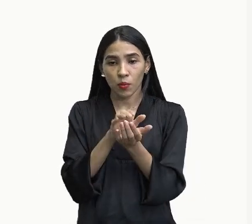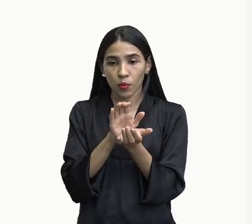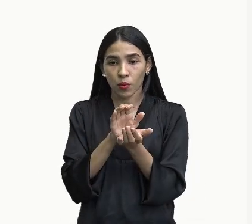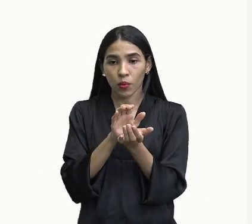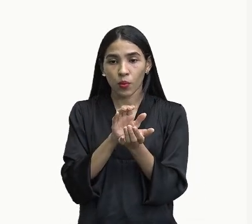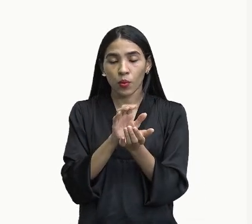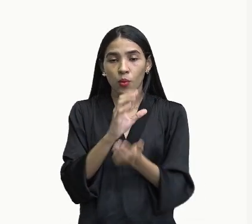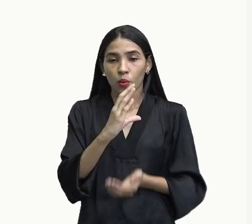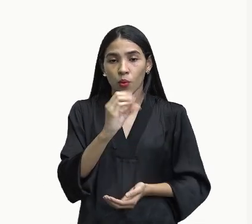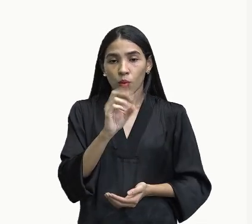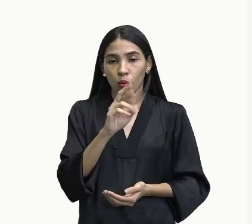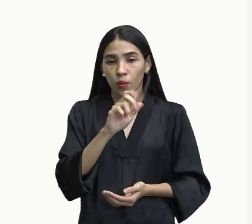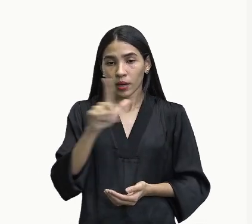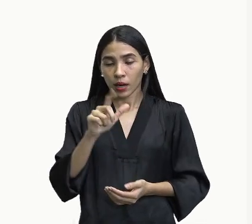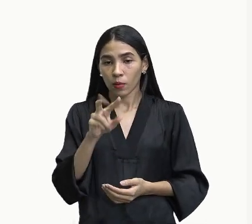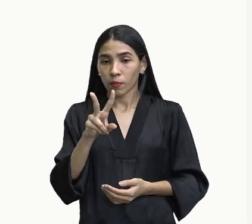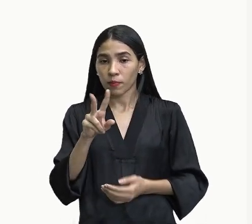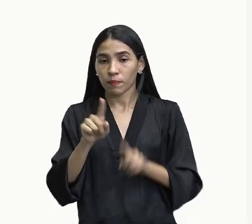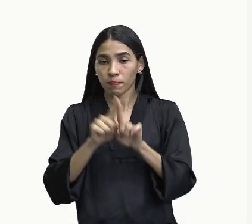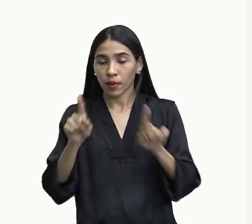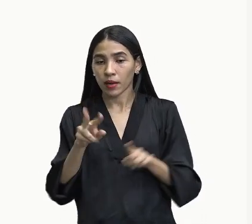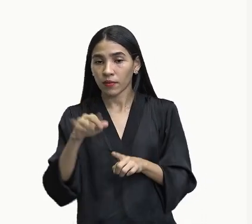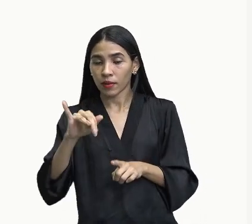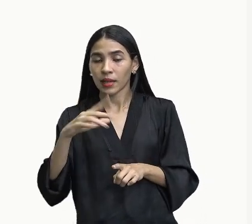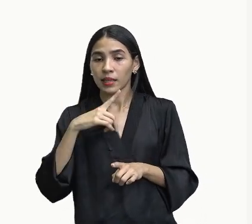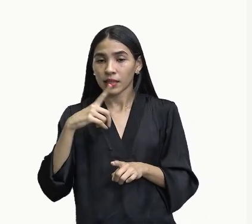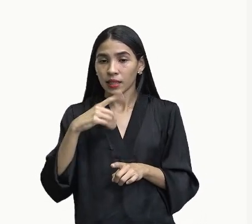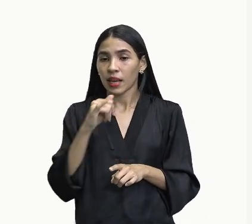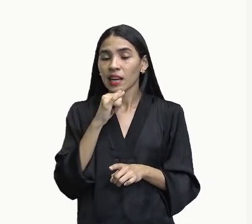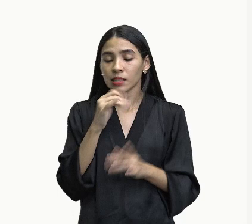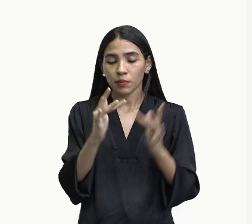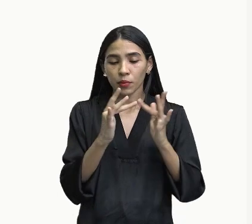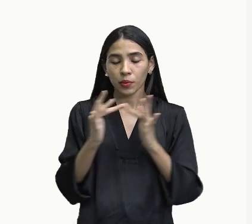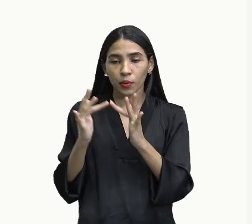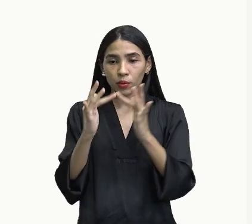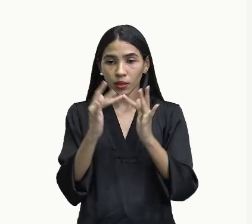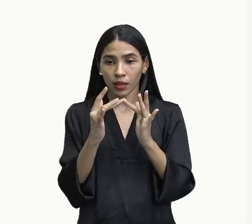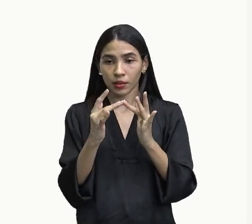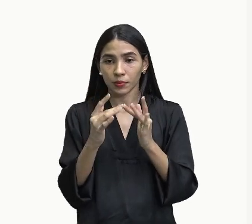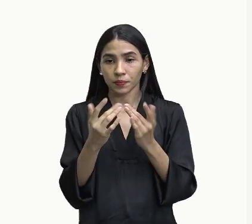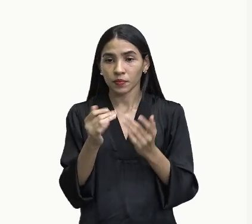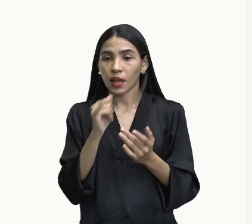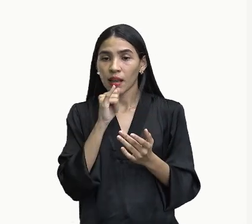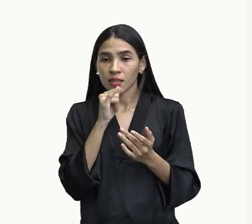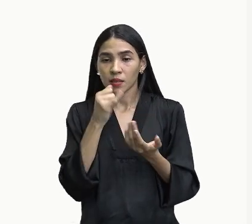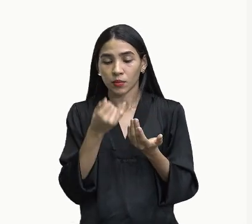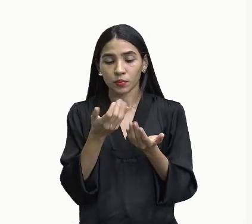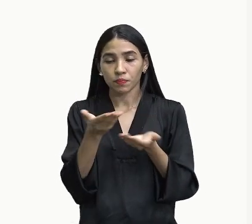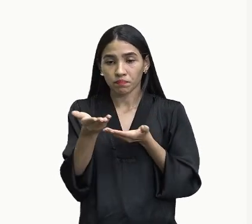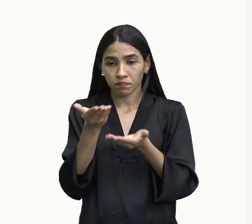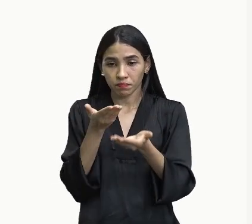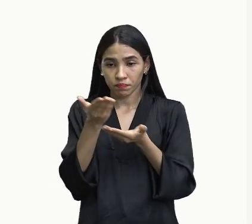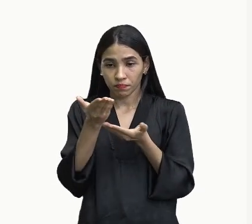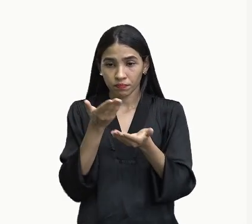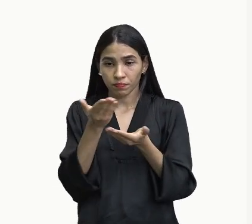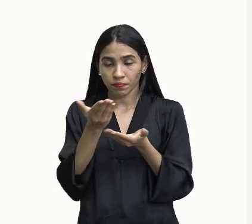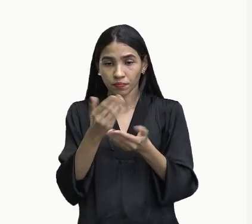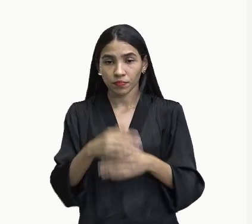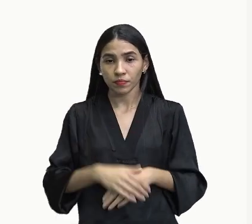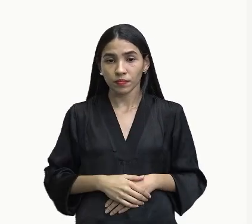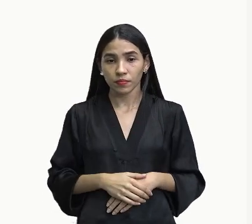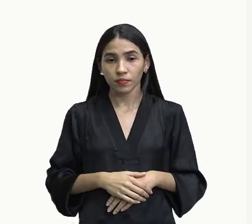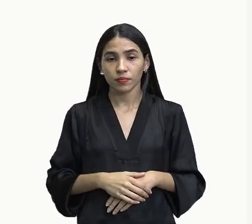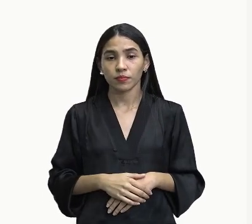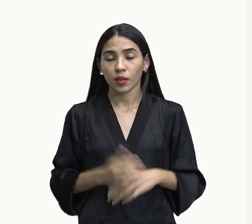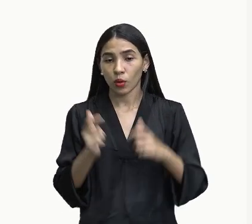ter no seu convívio que repartir o seu meio, o seu